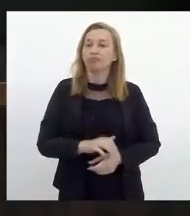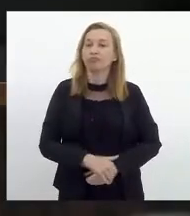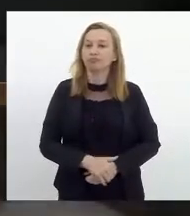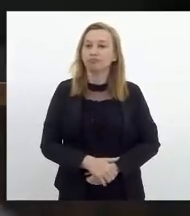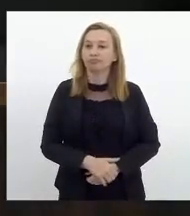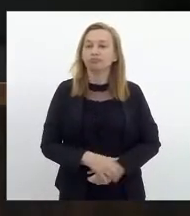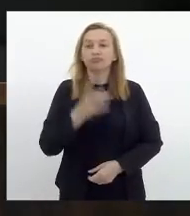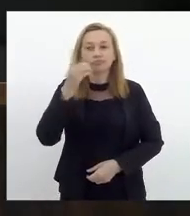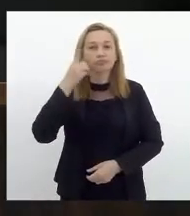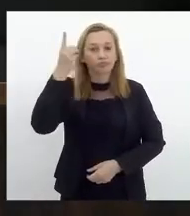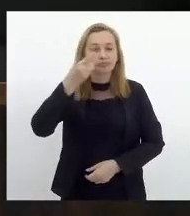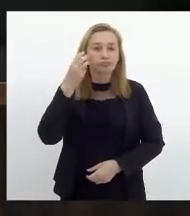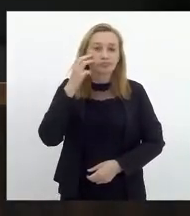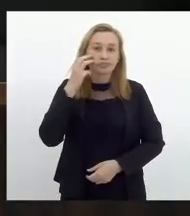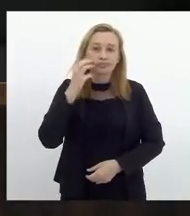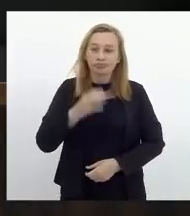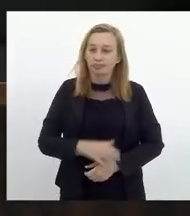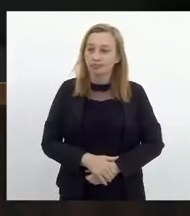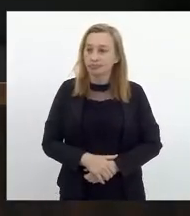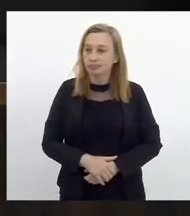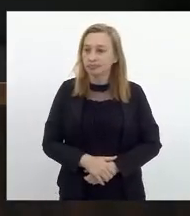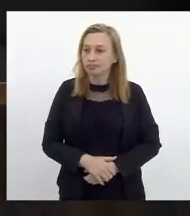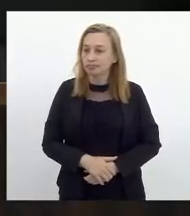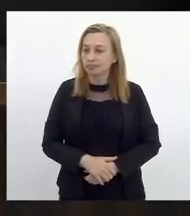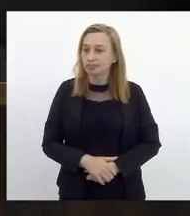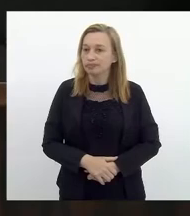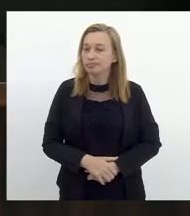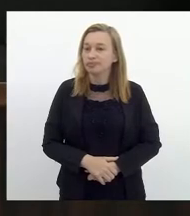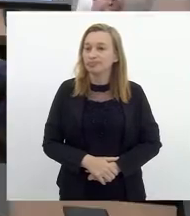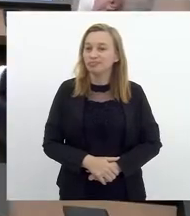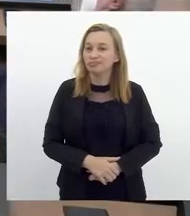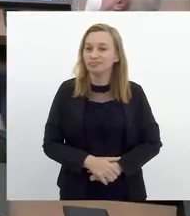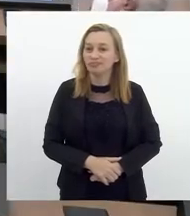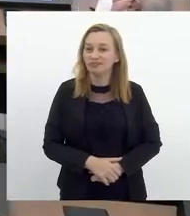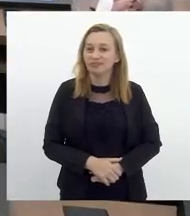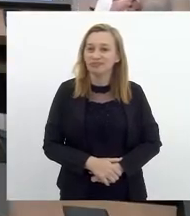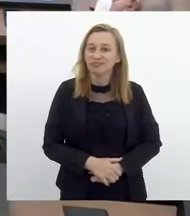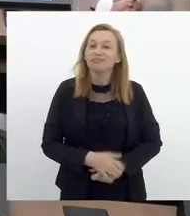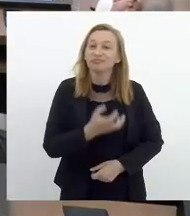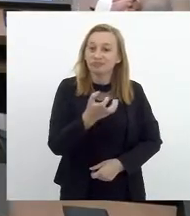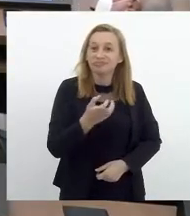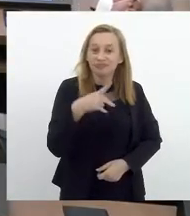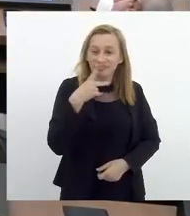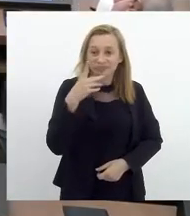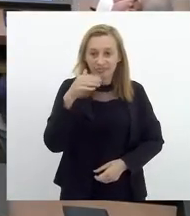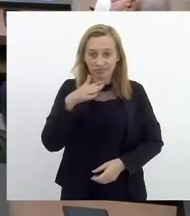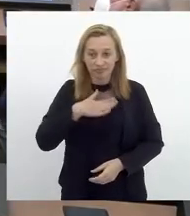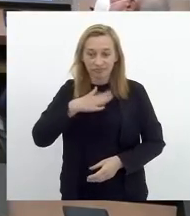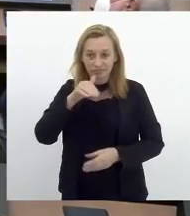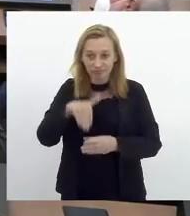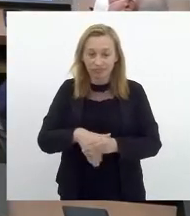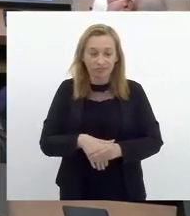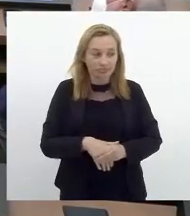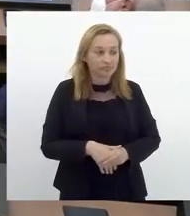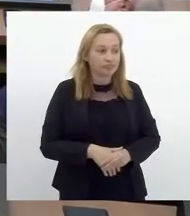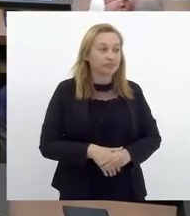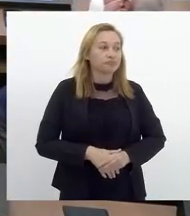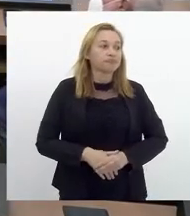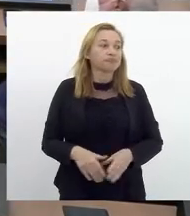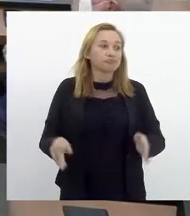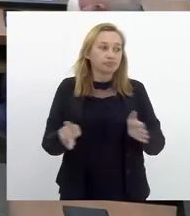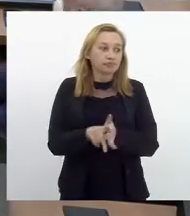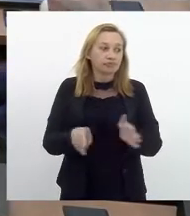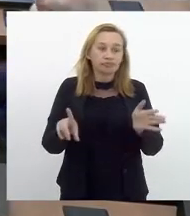voto, deputado Valdec Carneiro. Eu quero declarar o meu voto favorável a esse projeto de